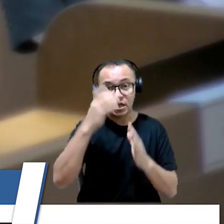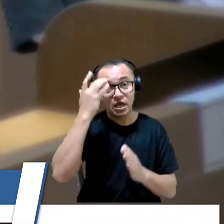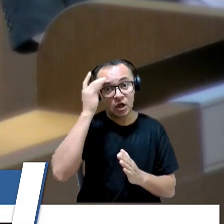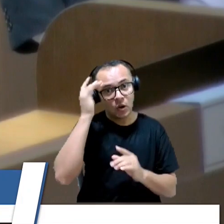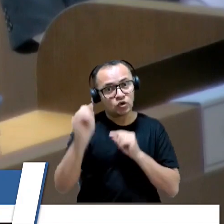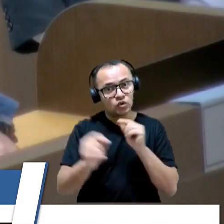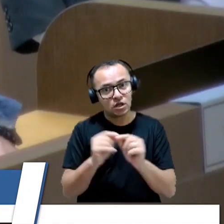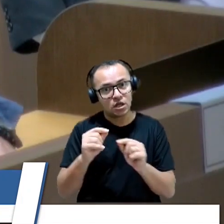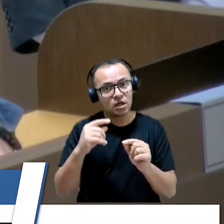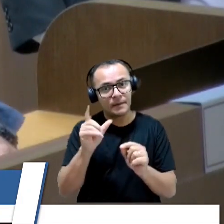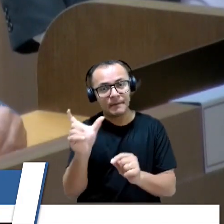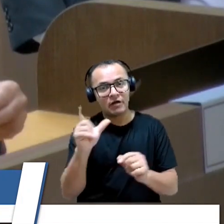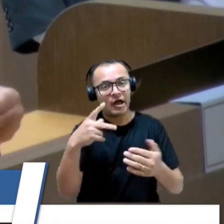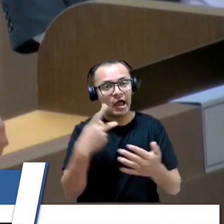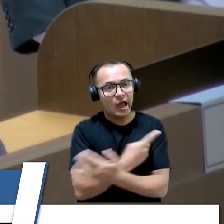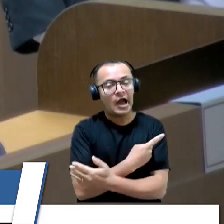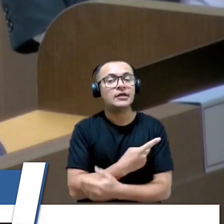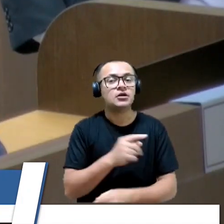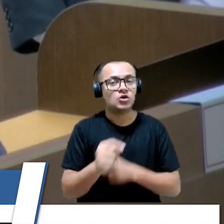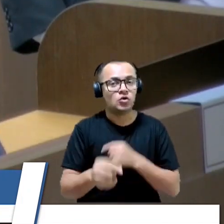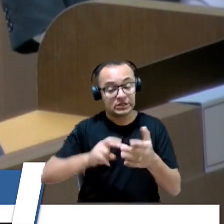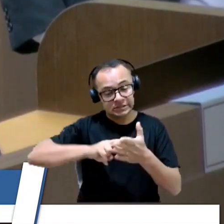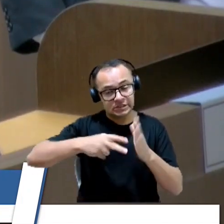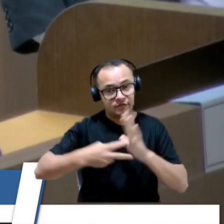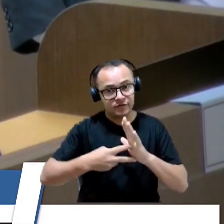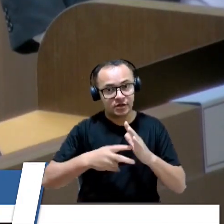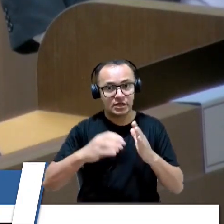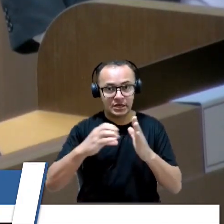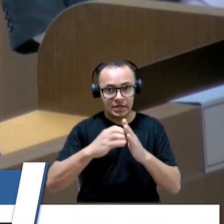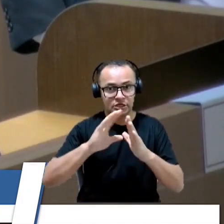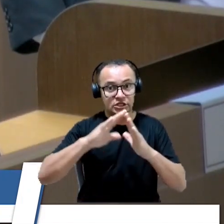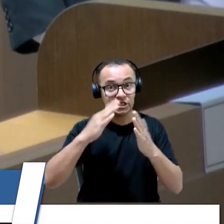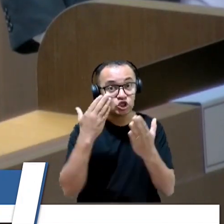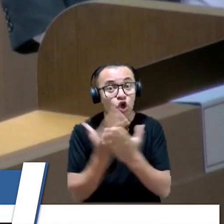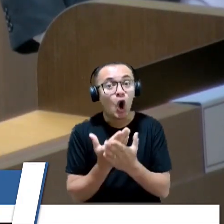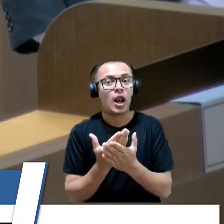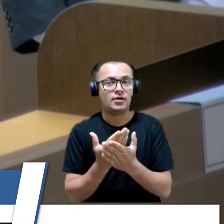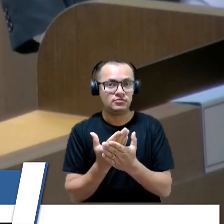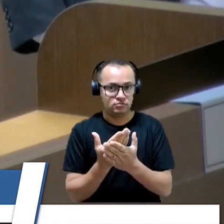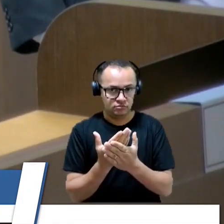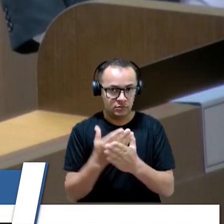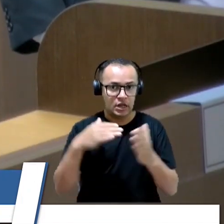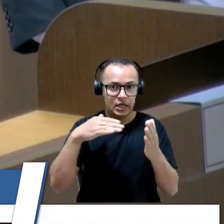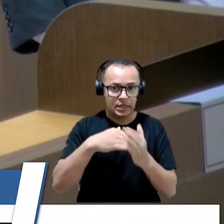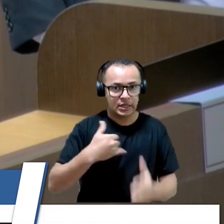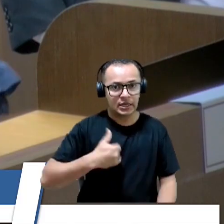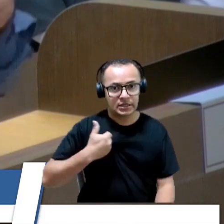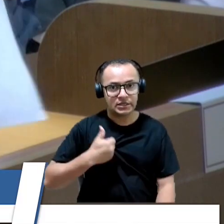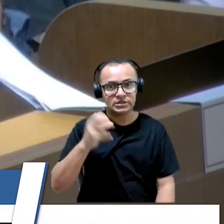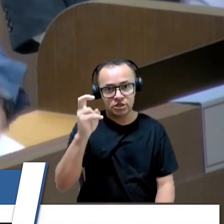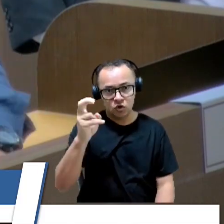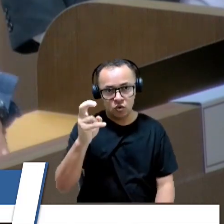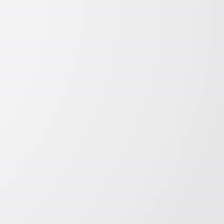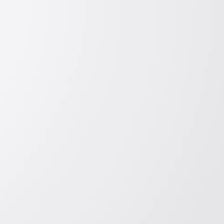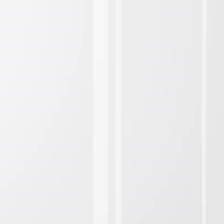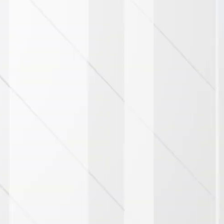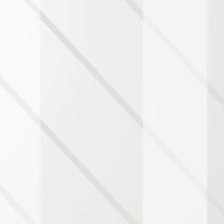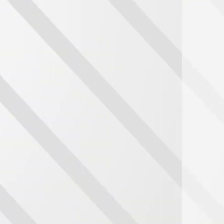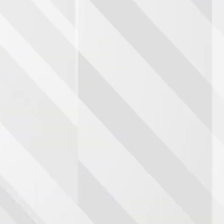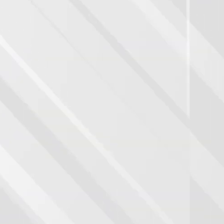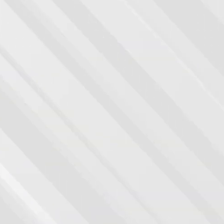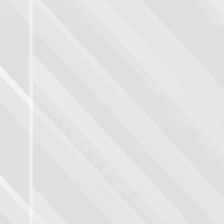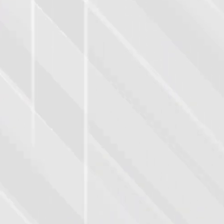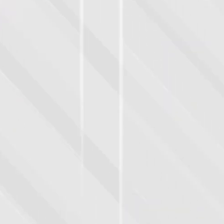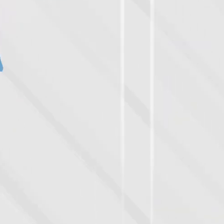essas creches signifiquem creche-escolas. Talvez, tomara que seja isso, e a gente torce para que seja isso. Obrigado, excelência.